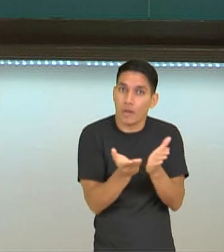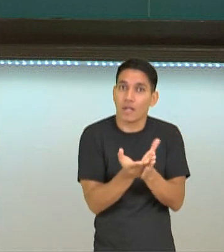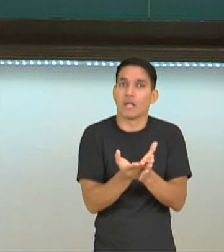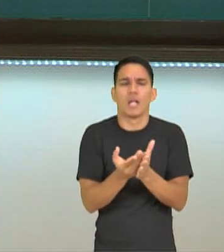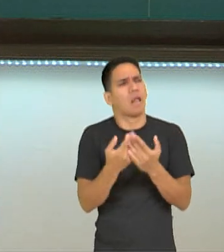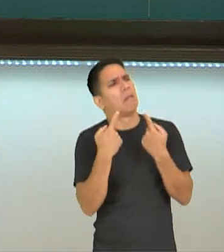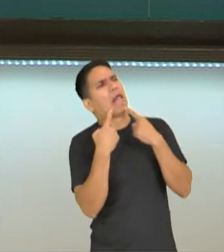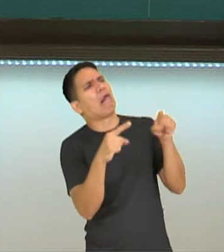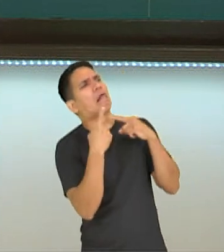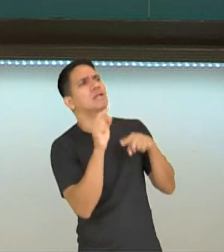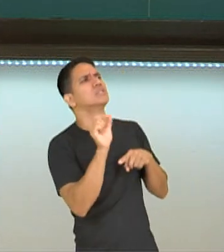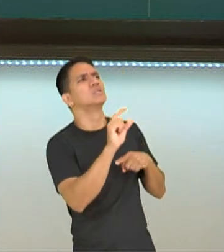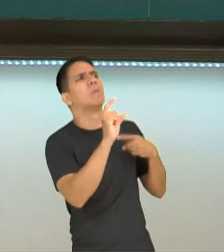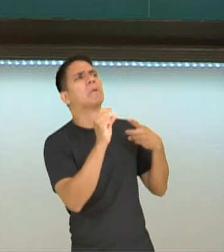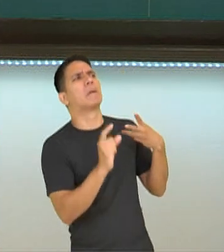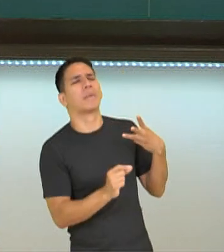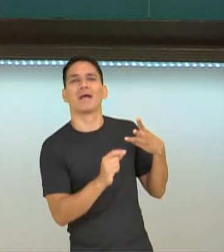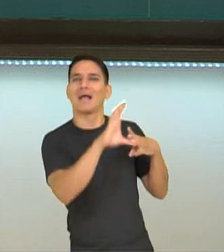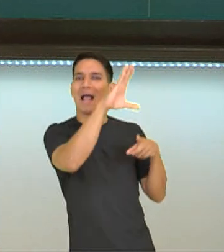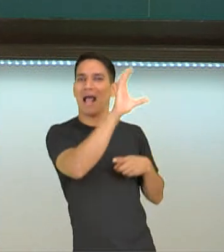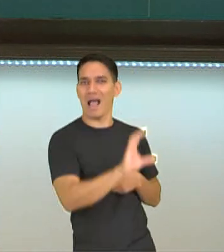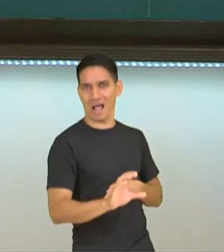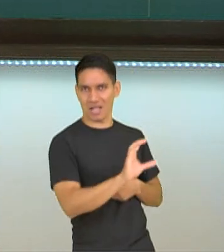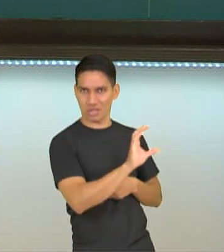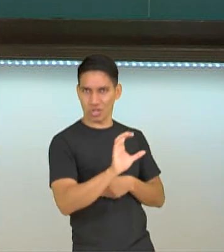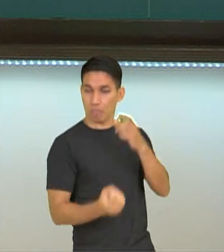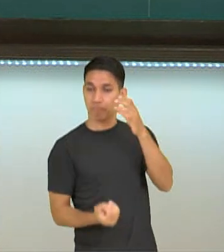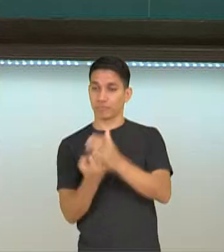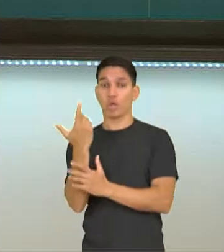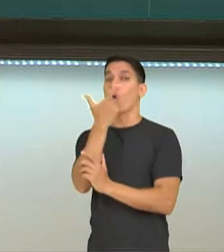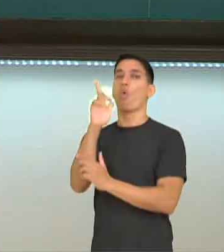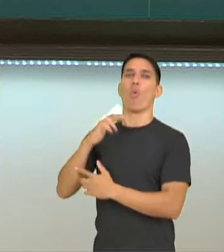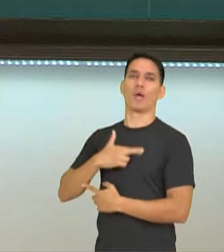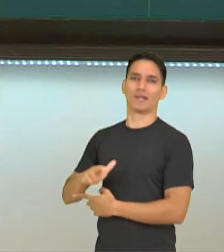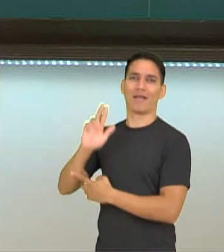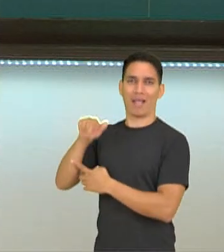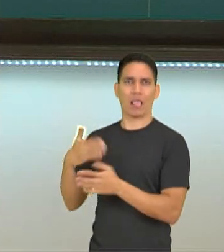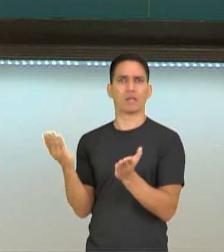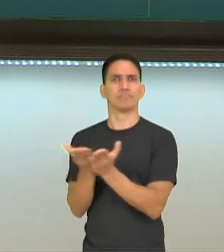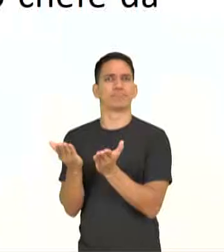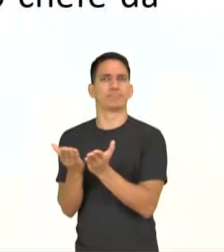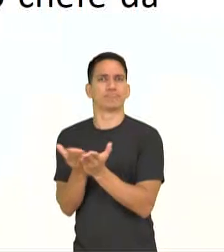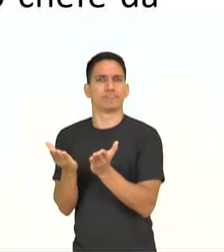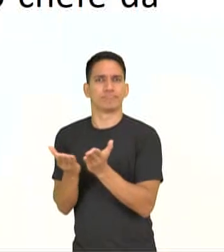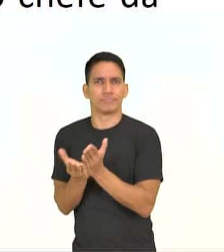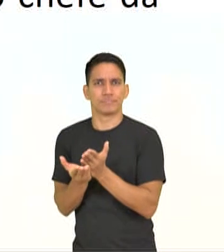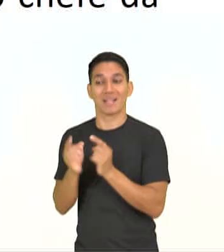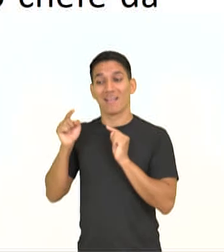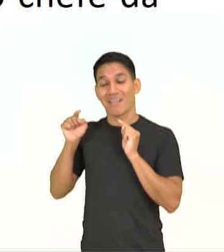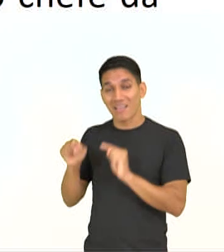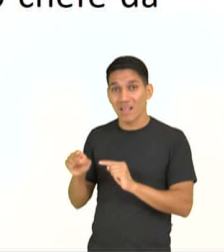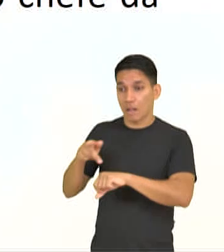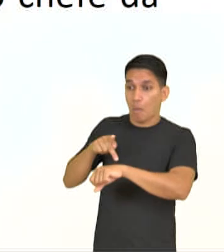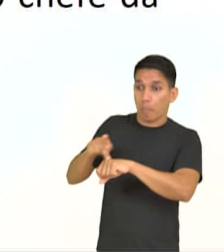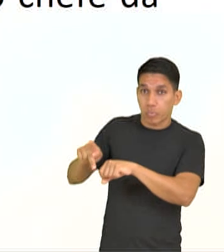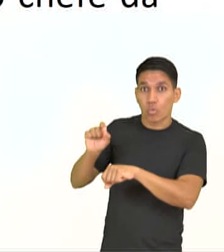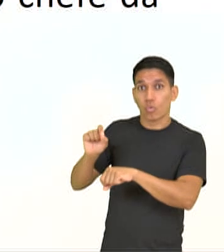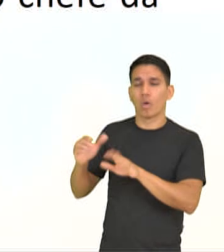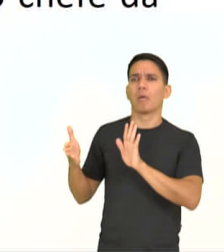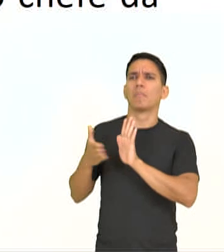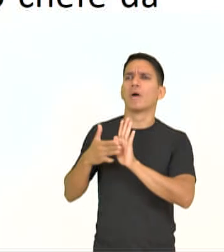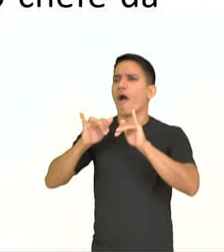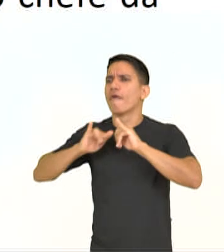Igreja Católica, surgiu uma outra religião, o protestantismo. E, olha só, esse puritanismo, ele